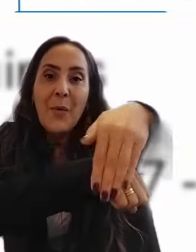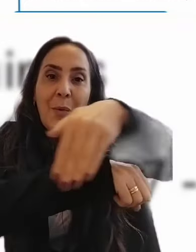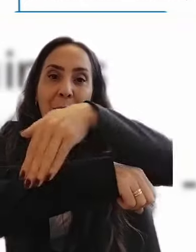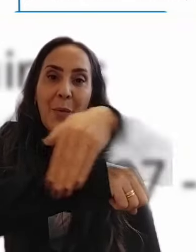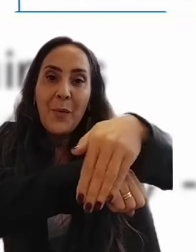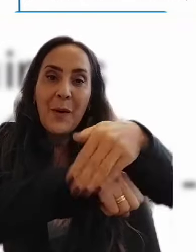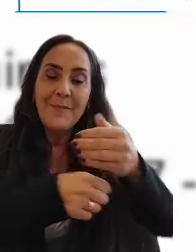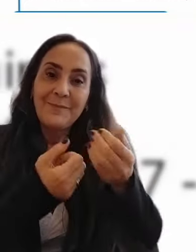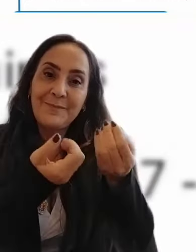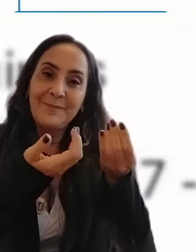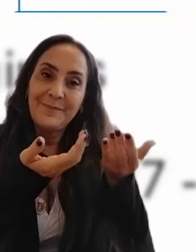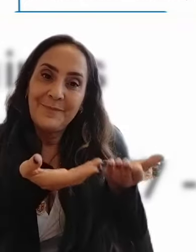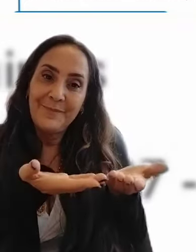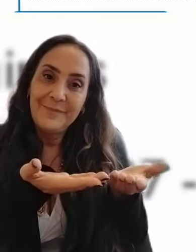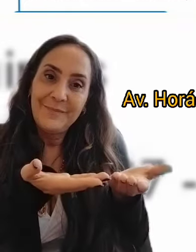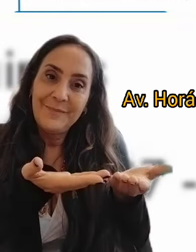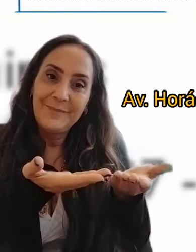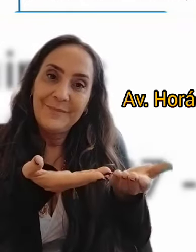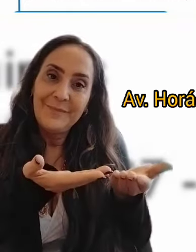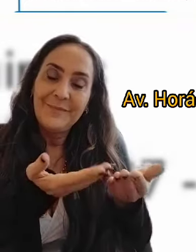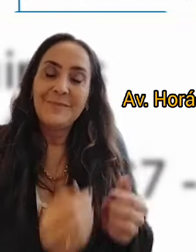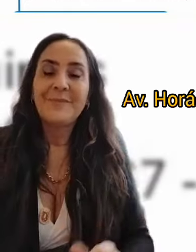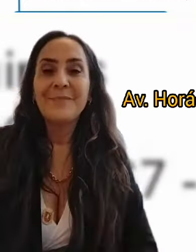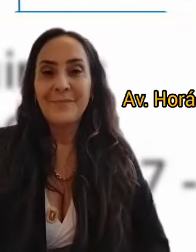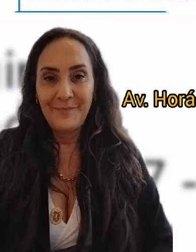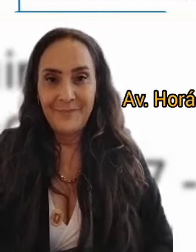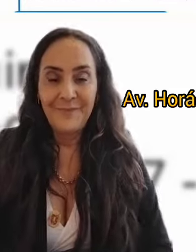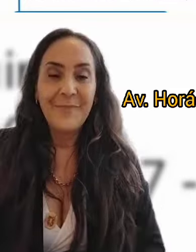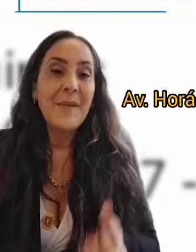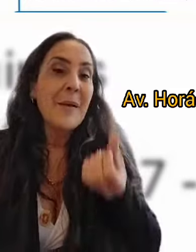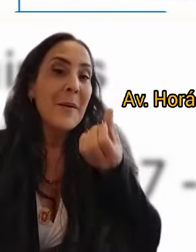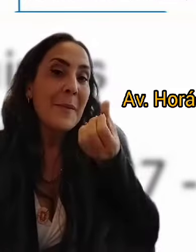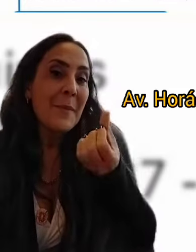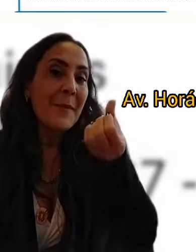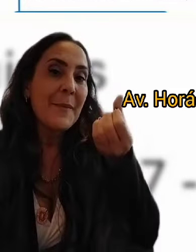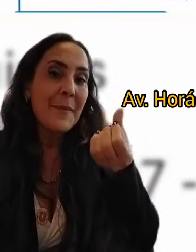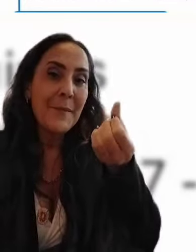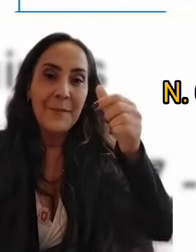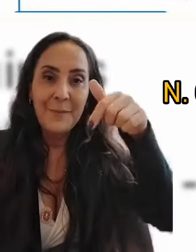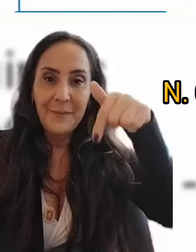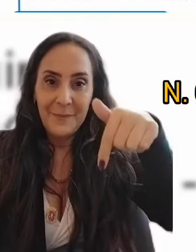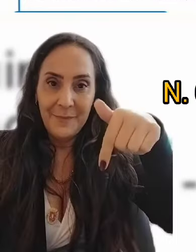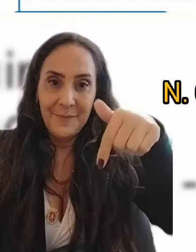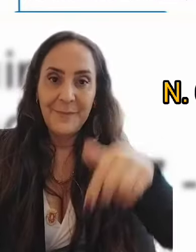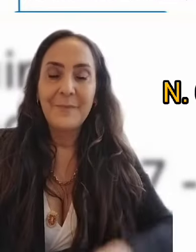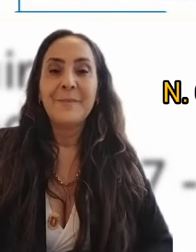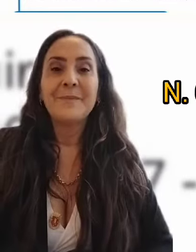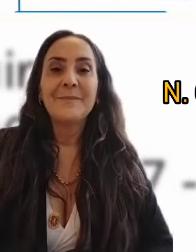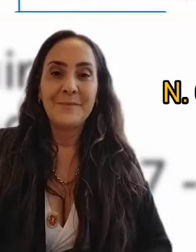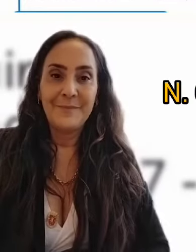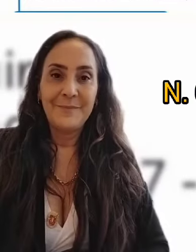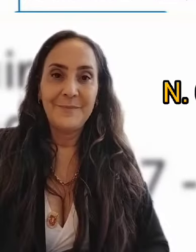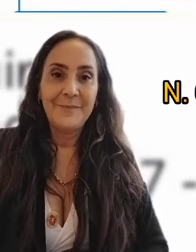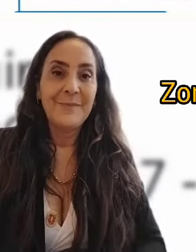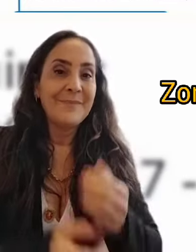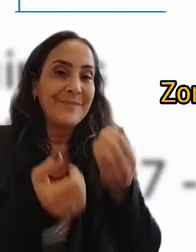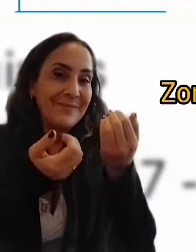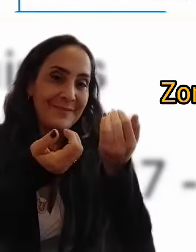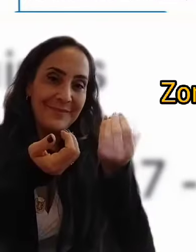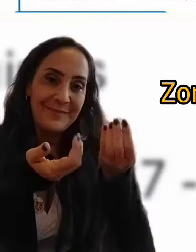Racanello Filho 667 Zona 7